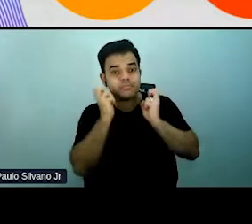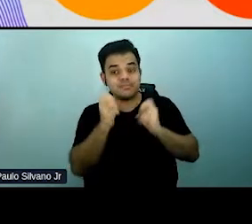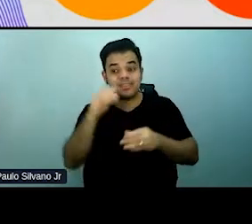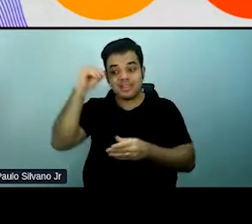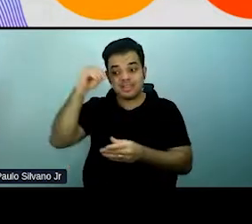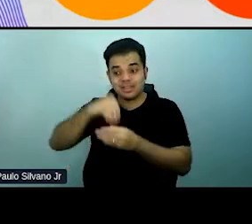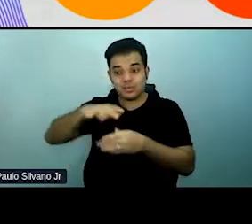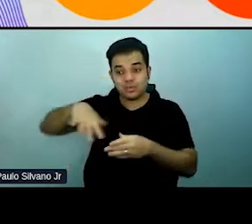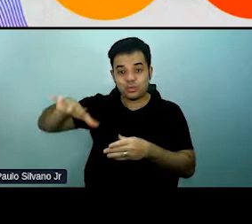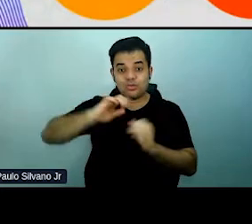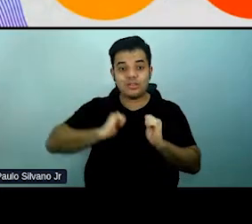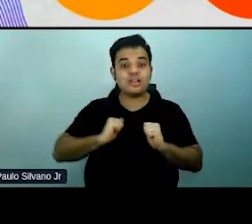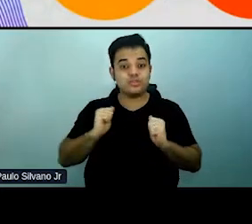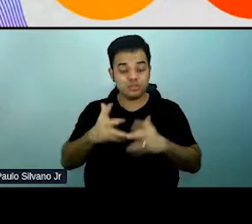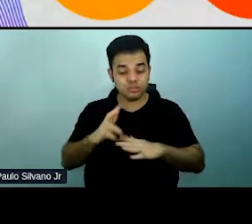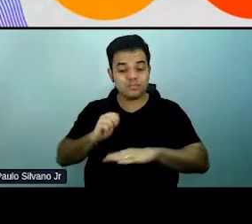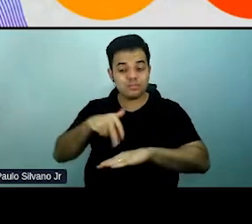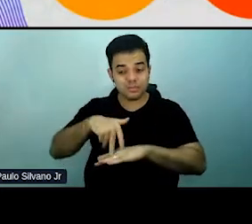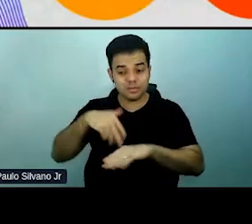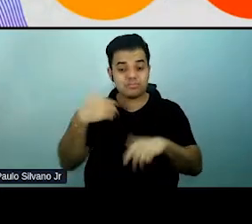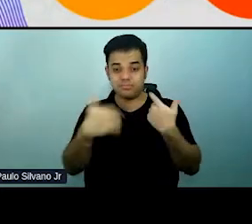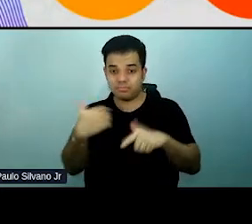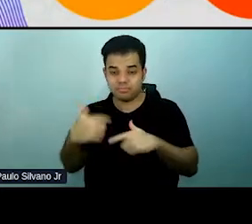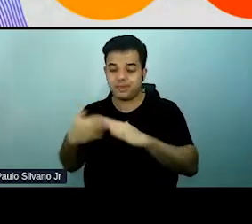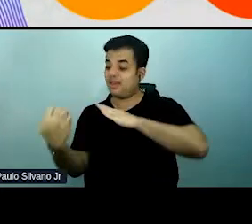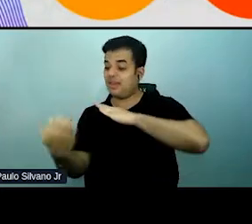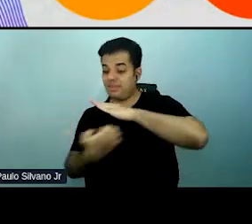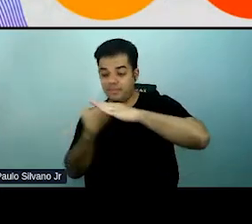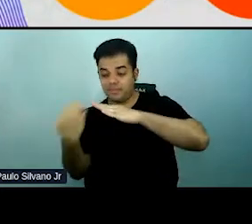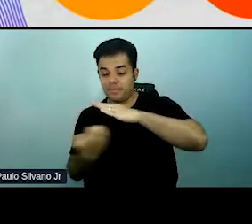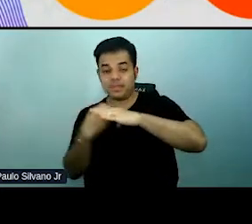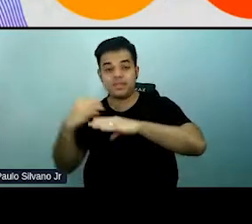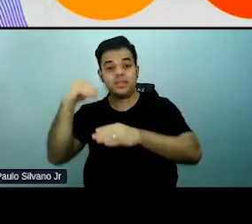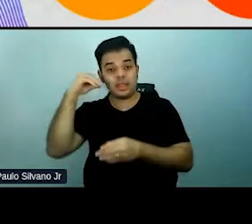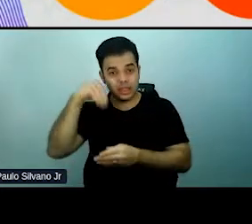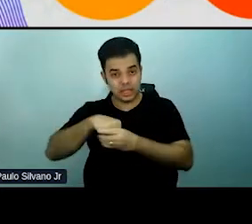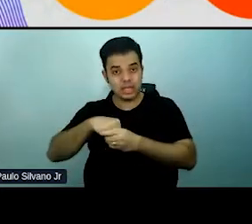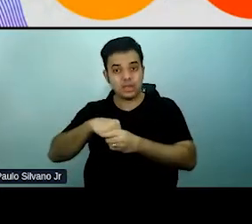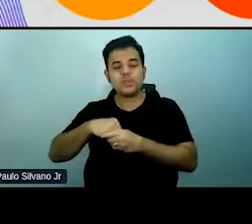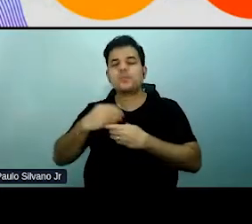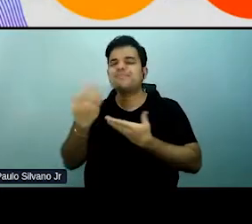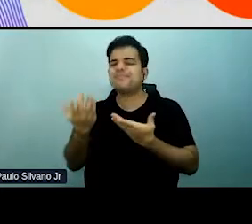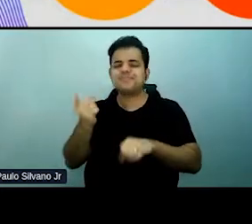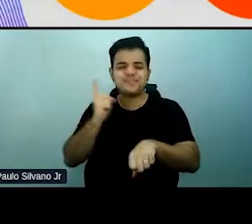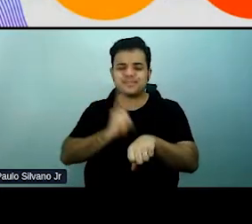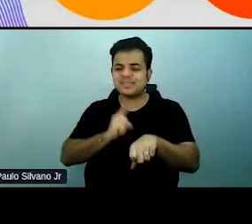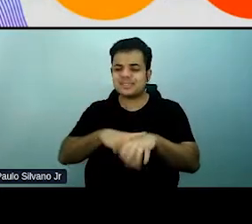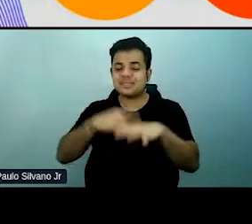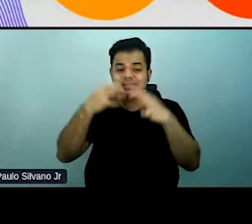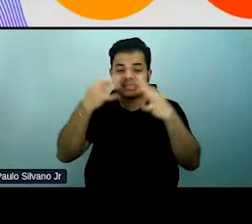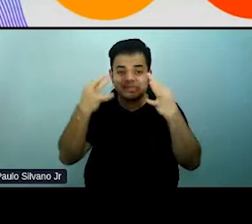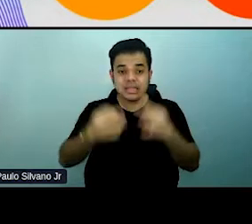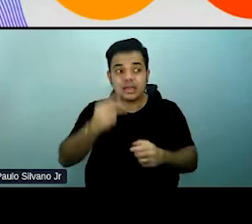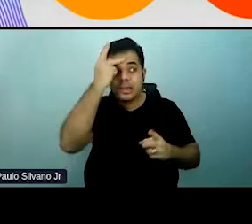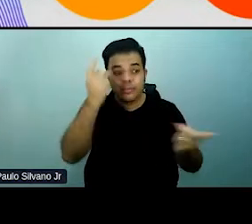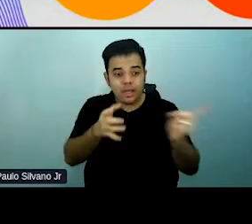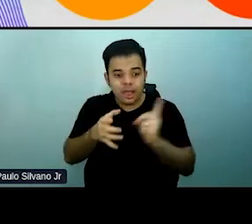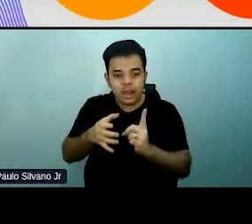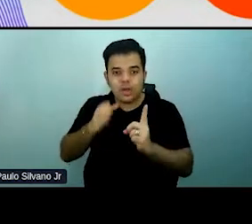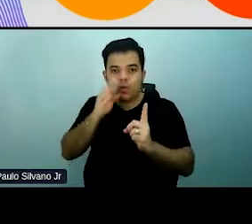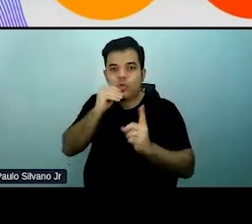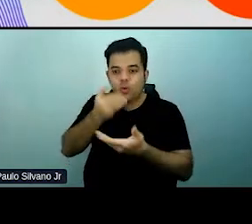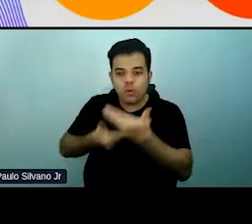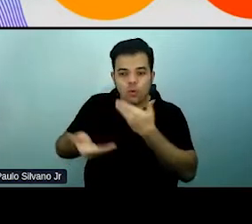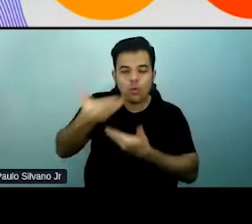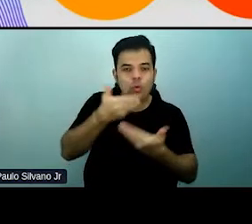nossas ações, então, como empresa, em que momento ou como que as pessoas colaboradoras da empresa elas